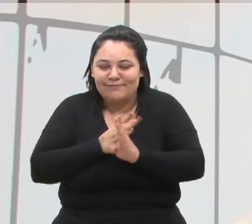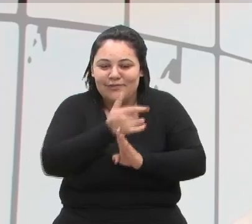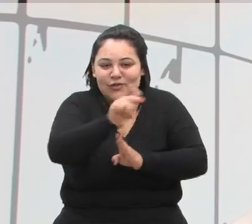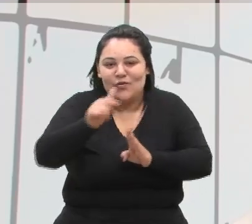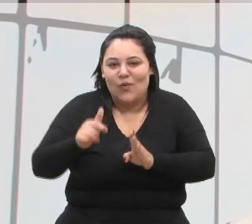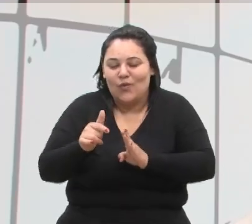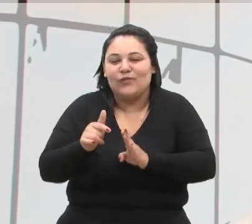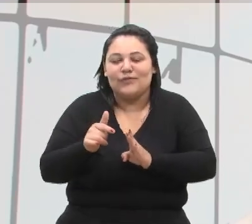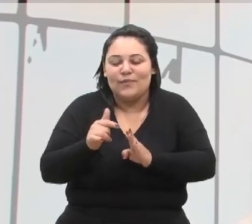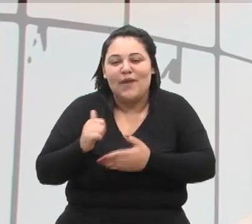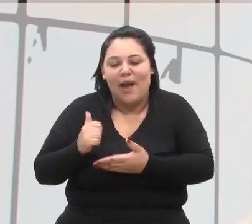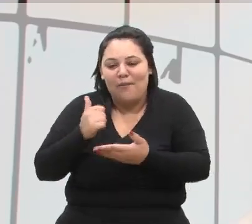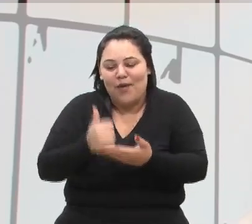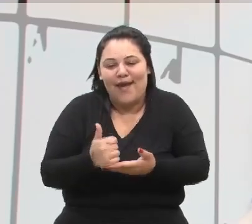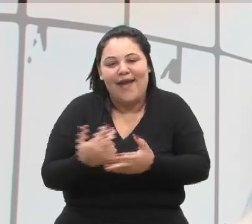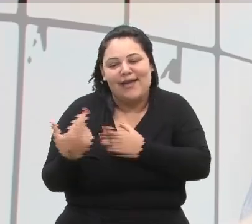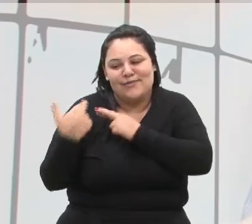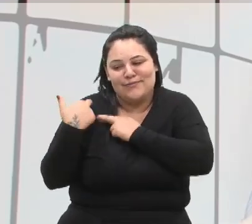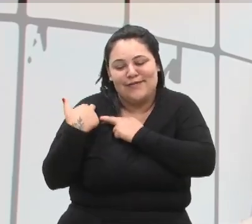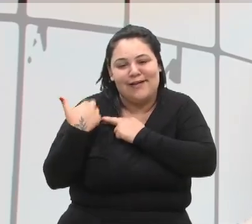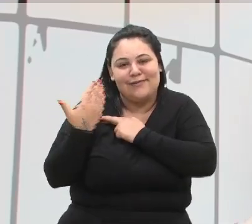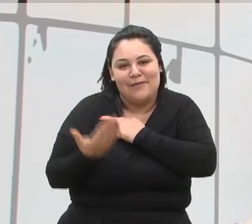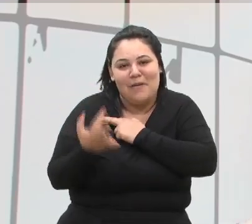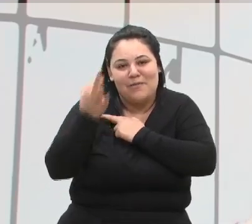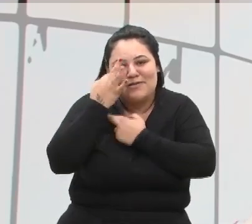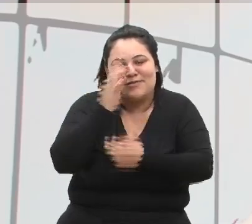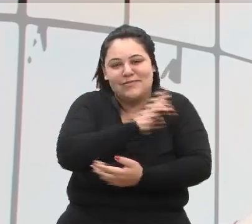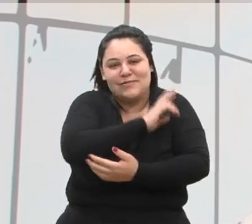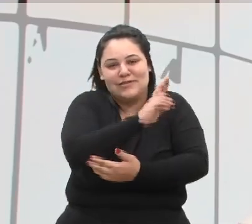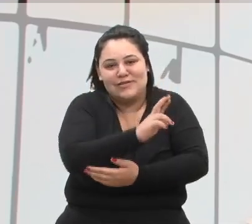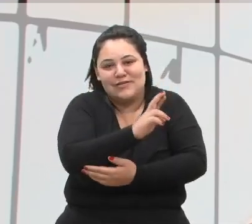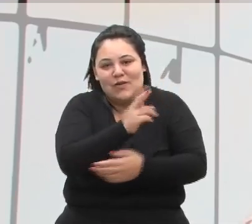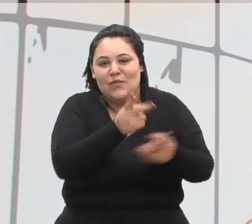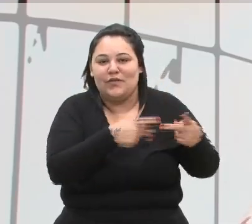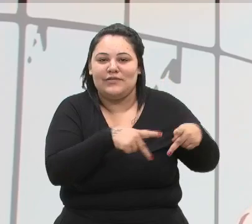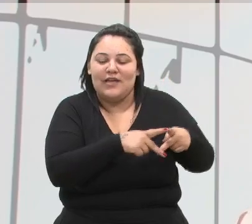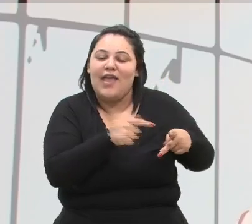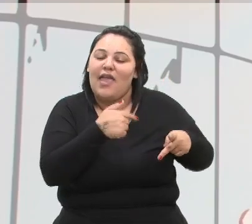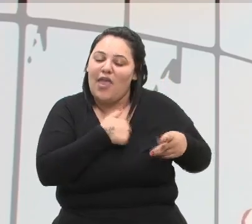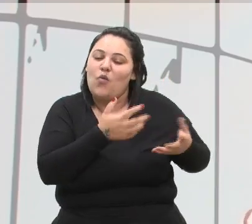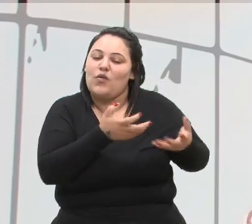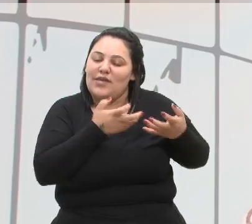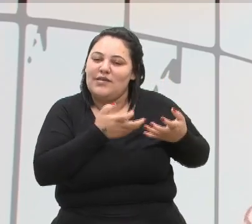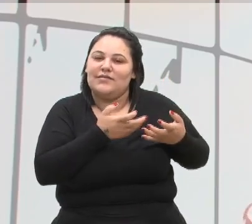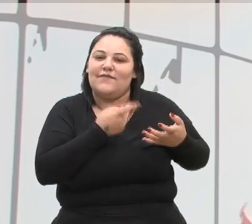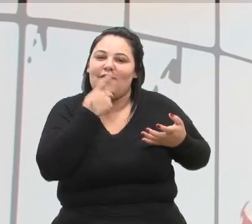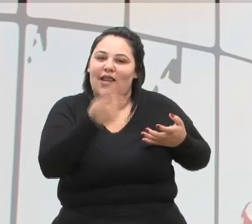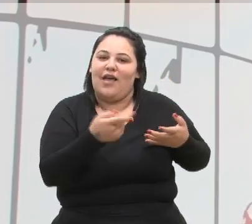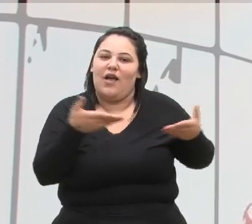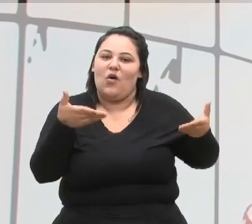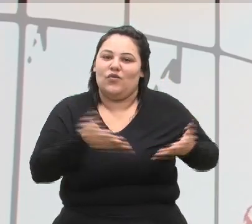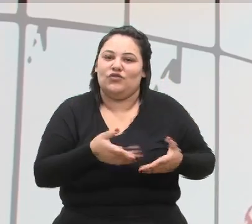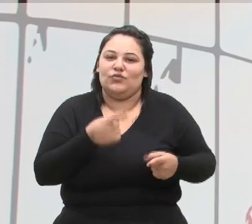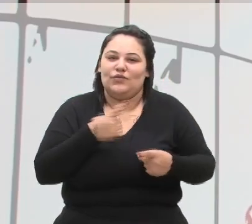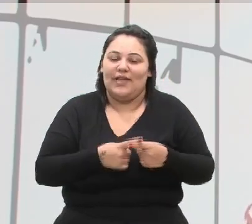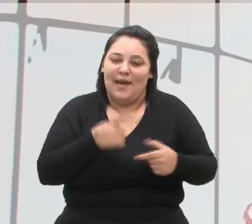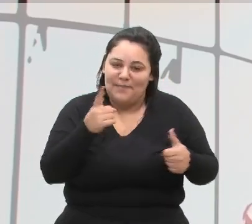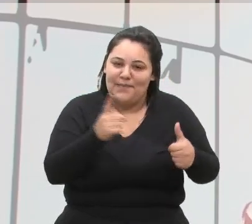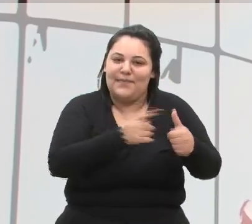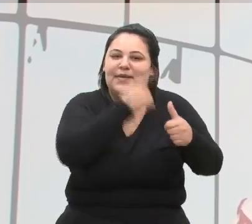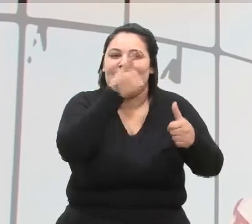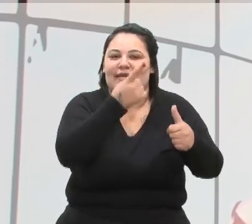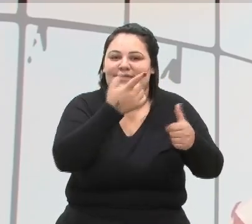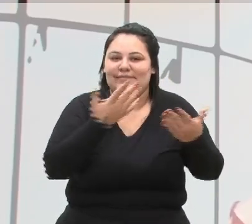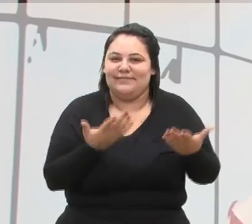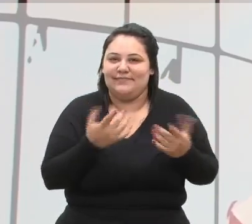tudo em prol da responsabilidade que é estar aqui representando a população. Fiz questão de pontuar isso por ser a primeira, mas